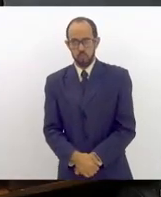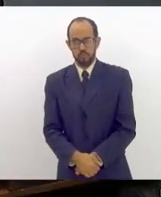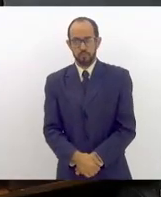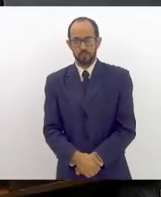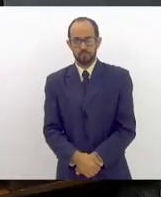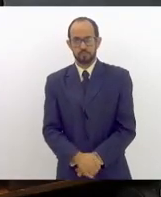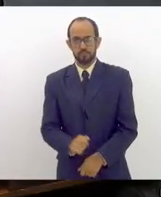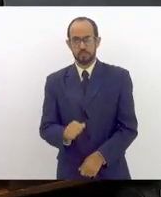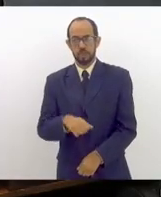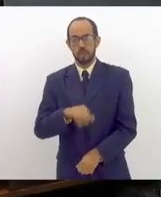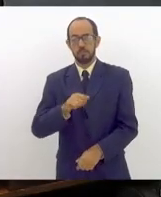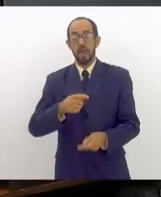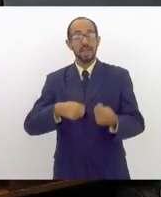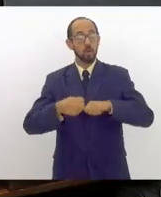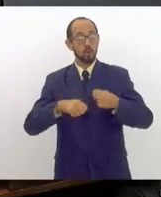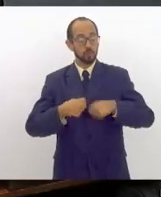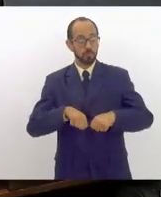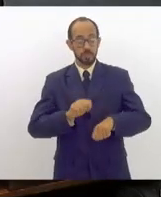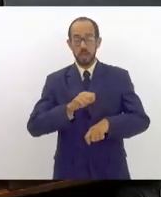Carvalho. Deputado Valdeque Carneiro.